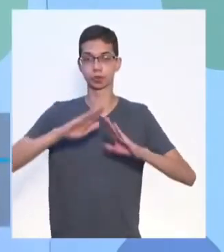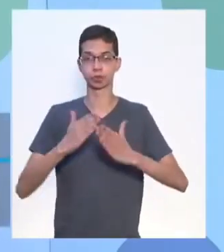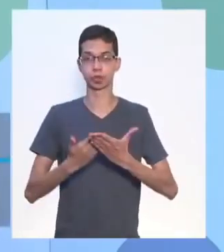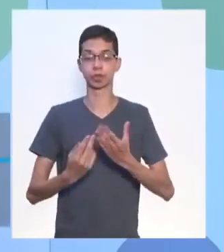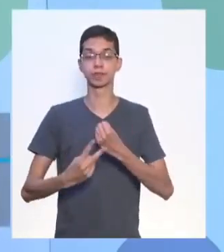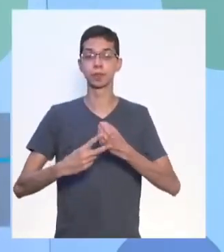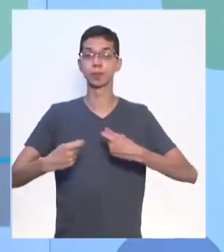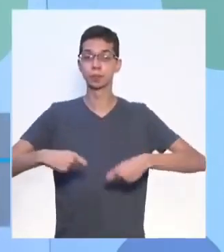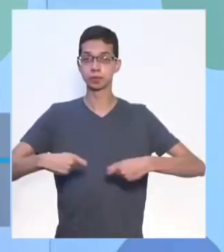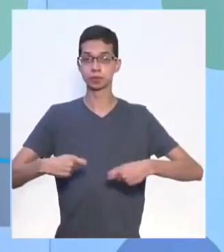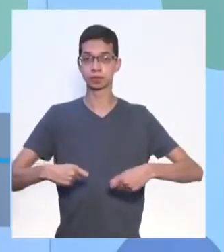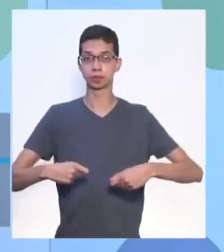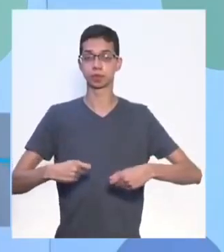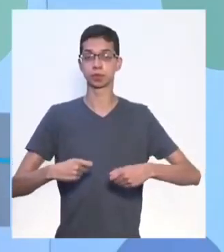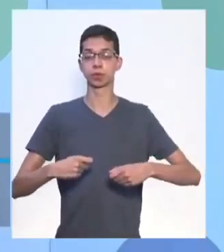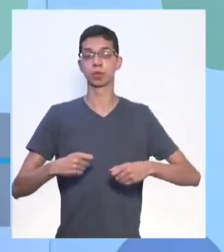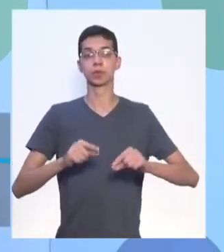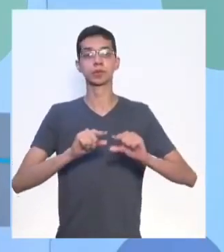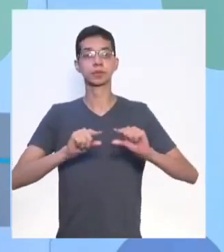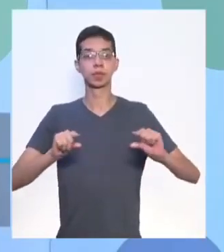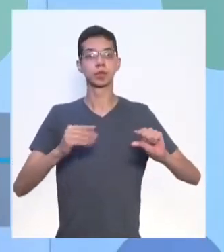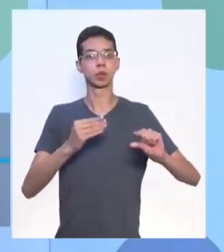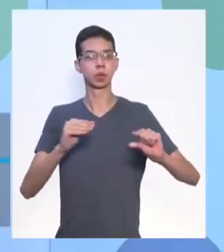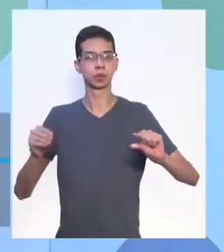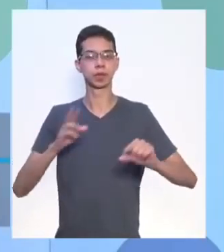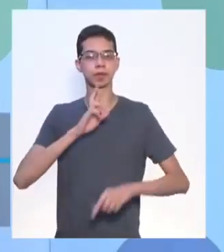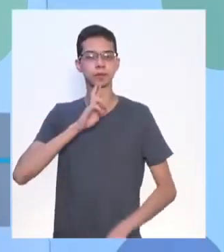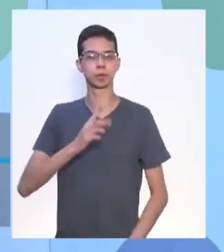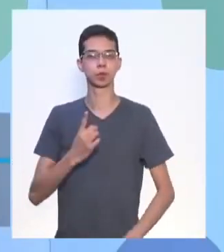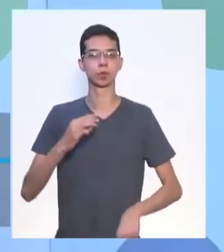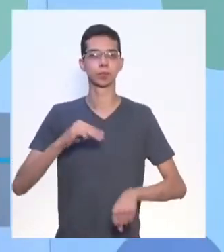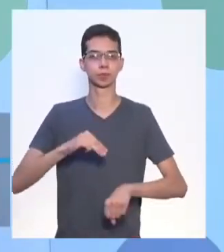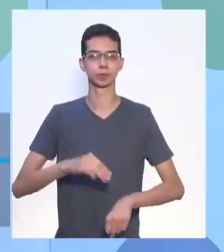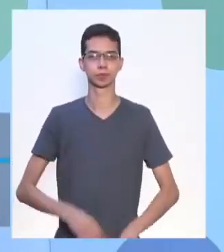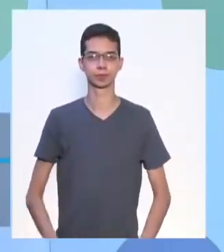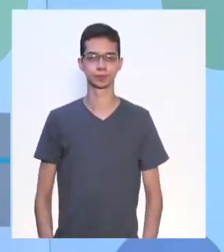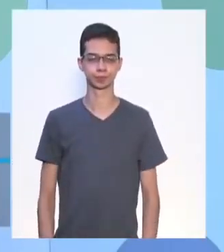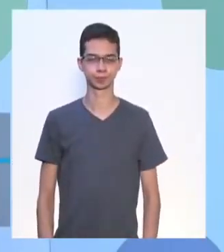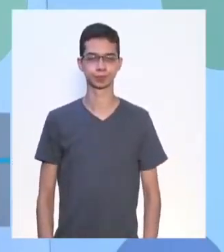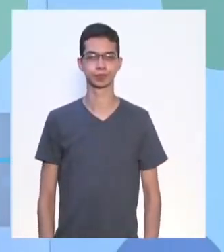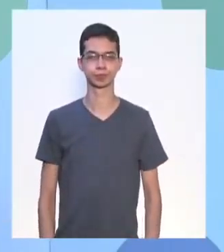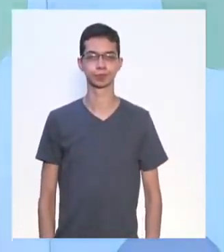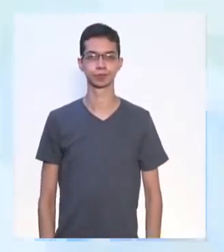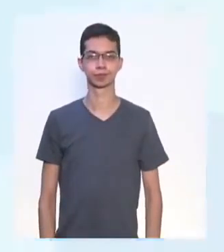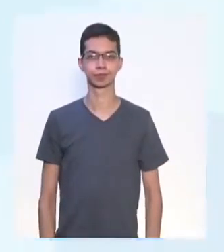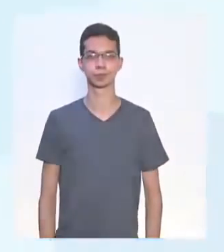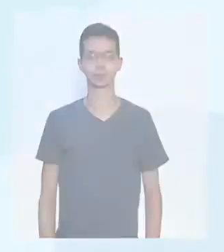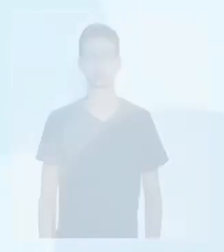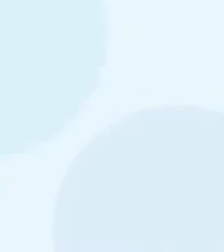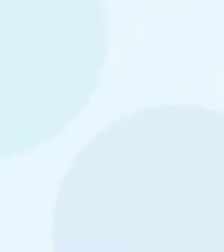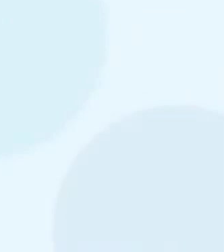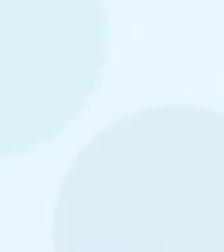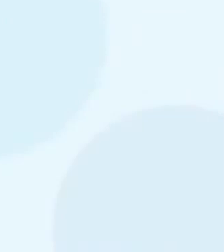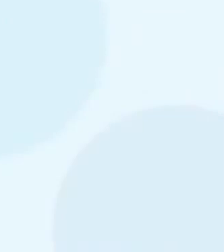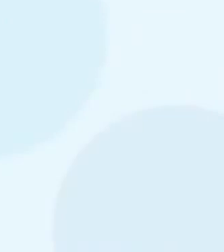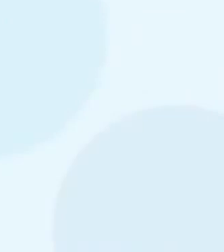as perguntas, verifique se precisa e mande a resposta para a gente. 1 minutinho e a gente já volta.